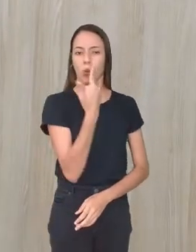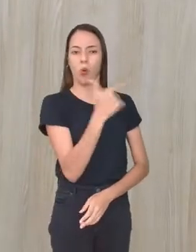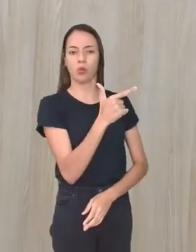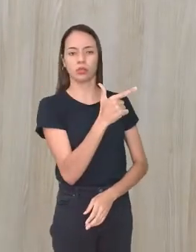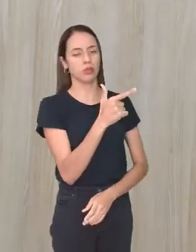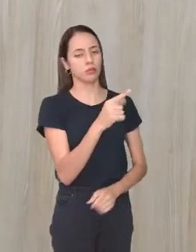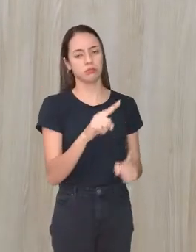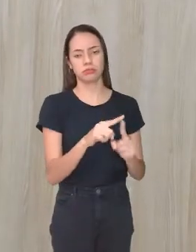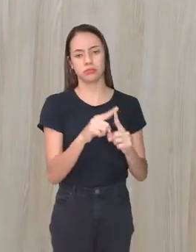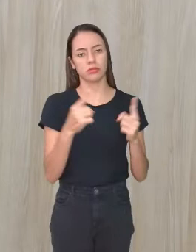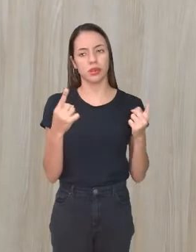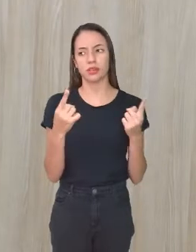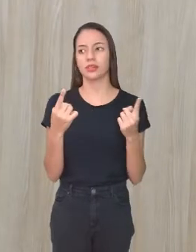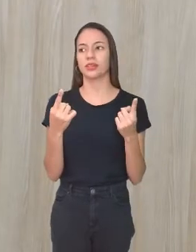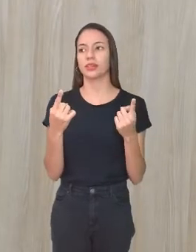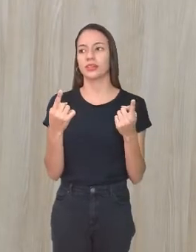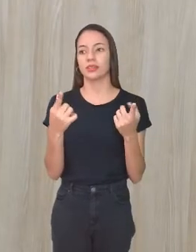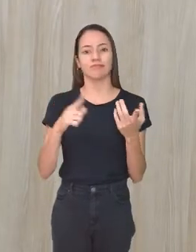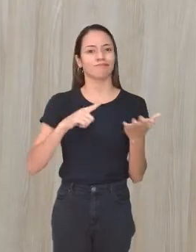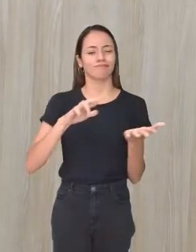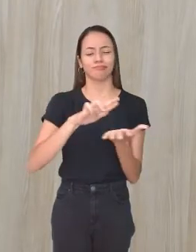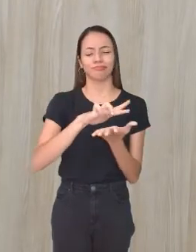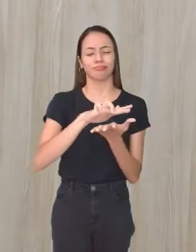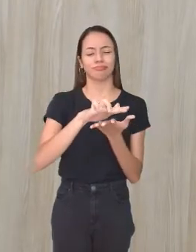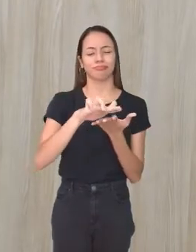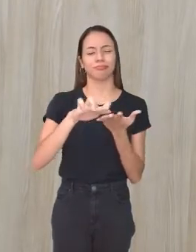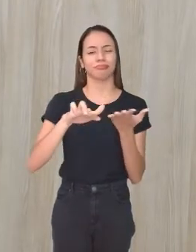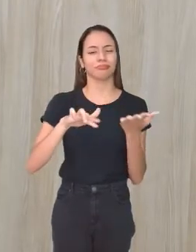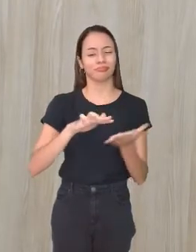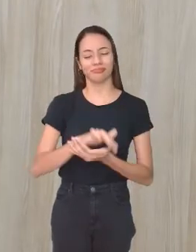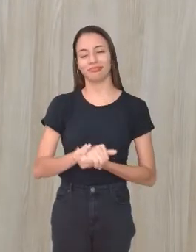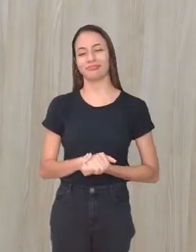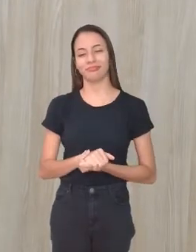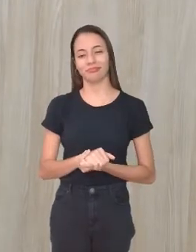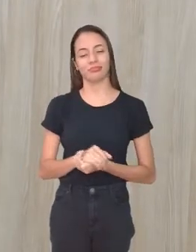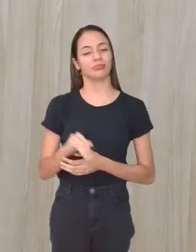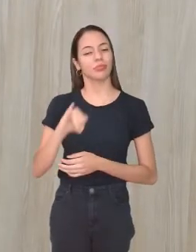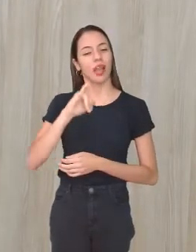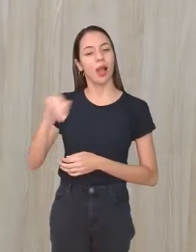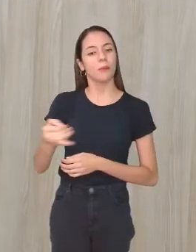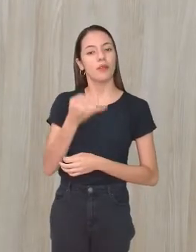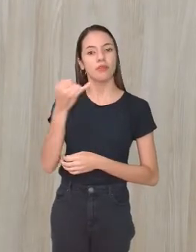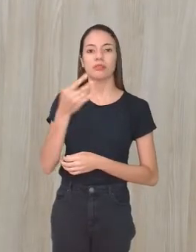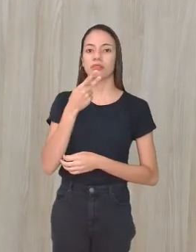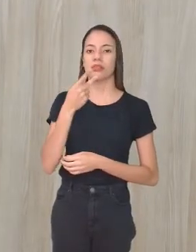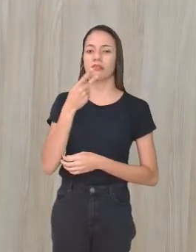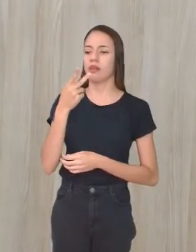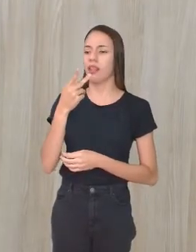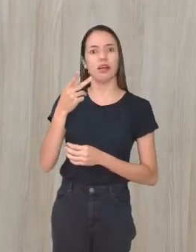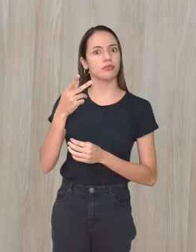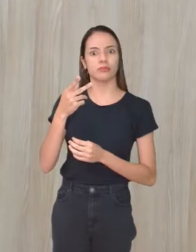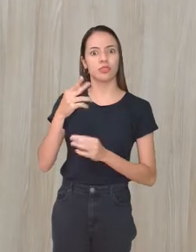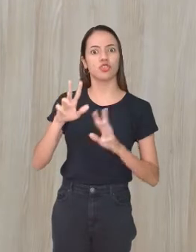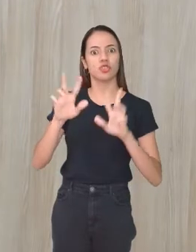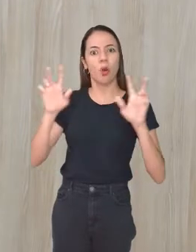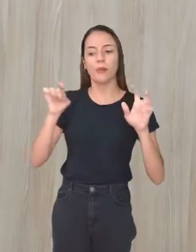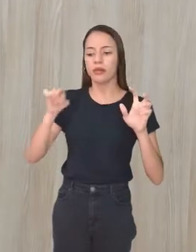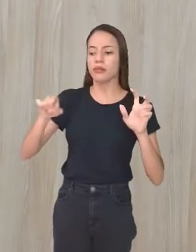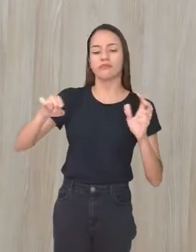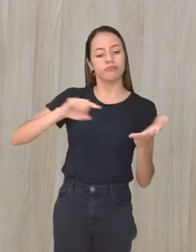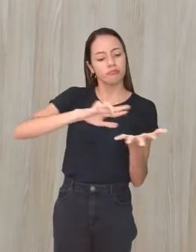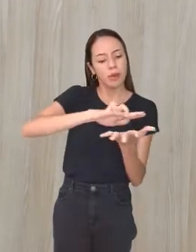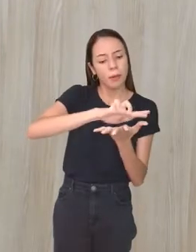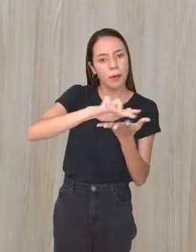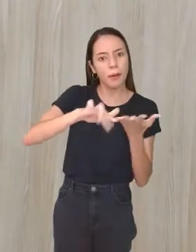mas temos várias. E a gente pode aproveitar e falar super bem delas, vivê-las super